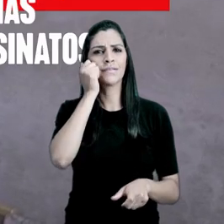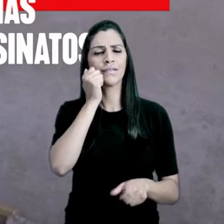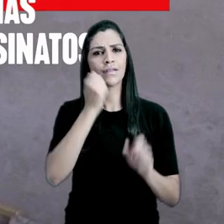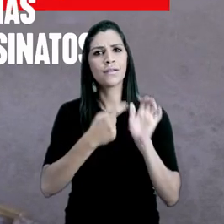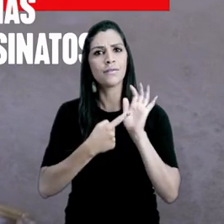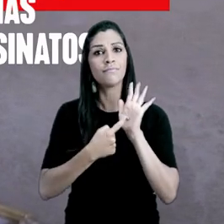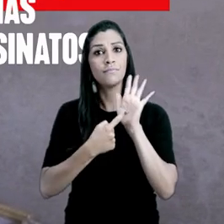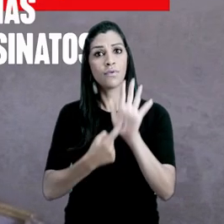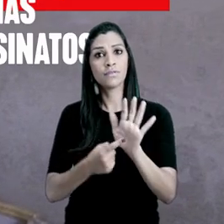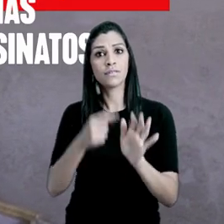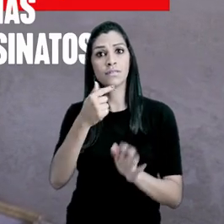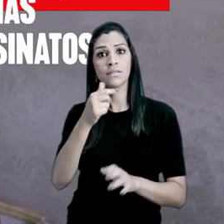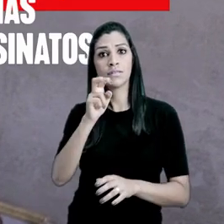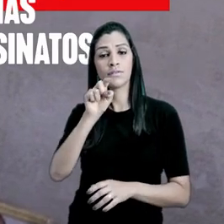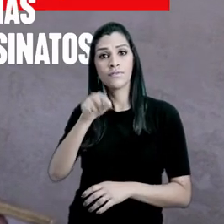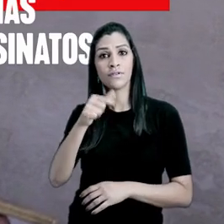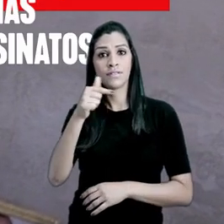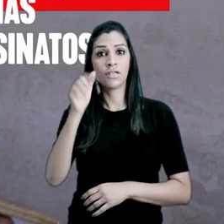Pessoas negras representam